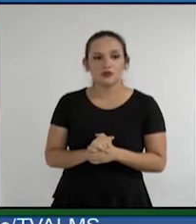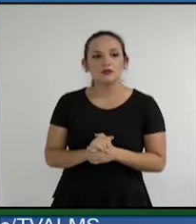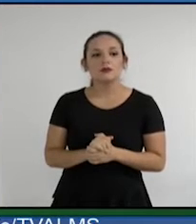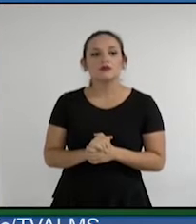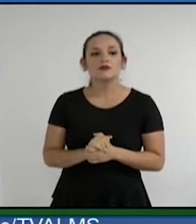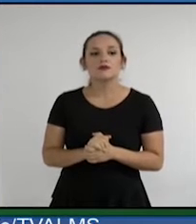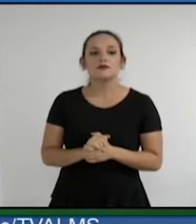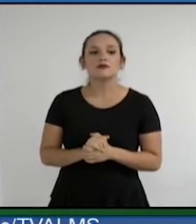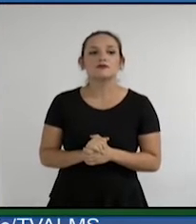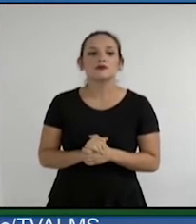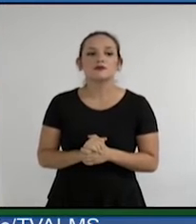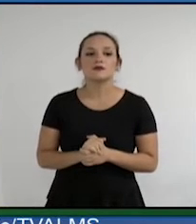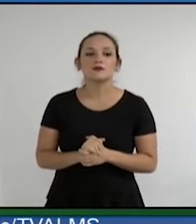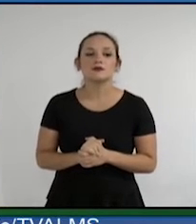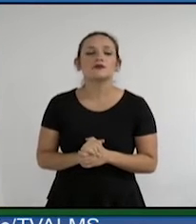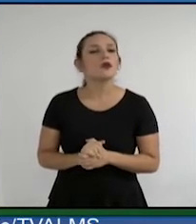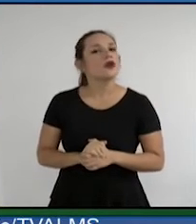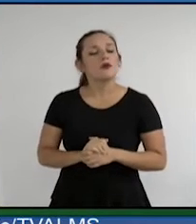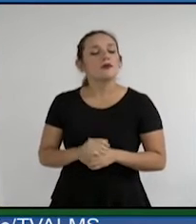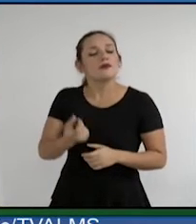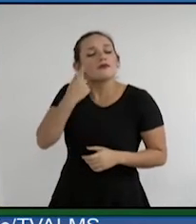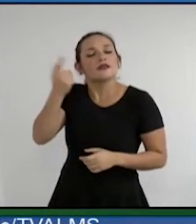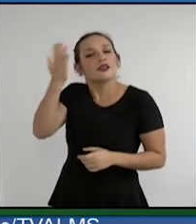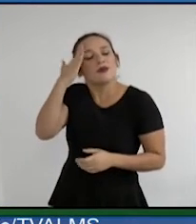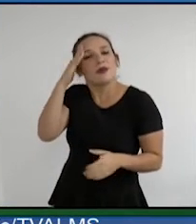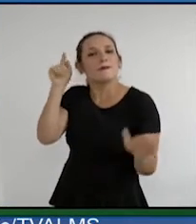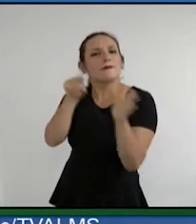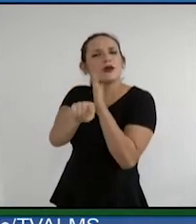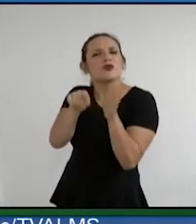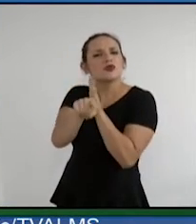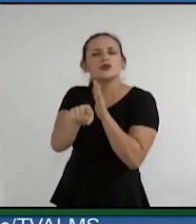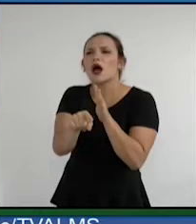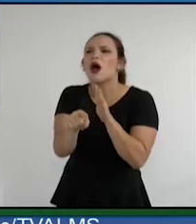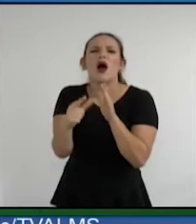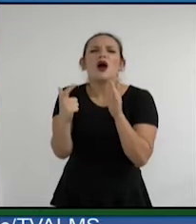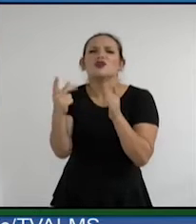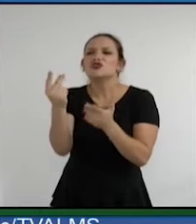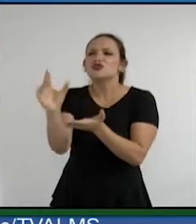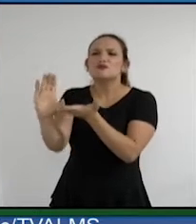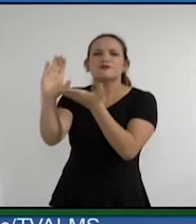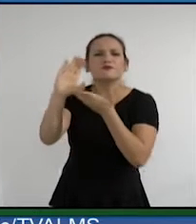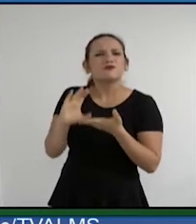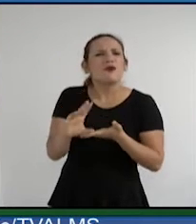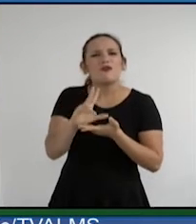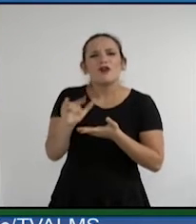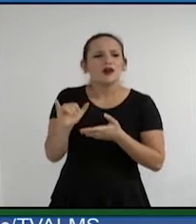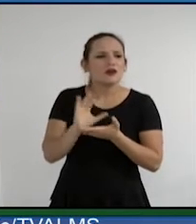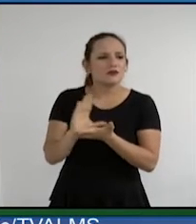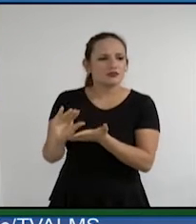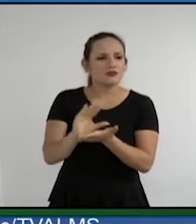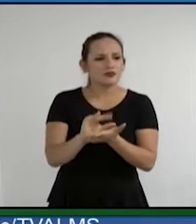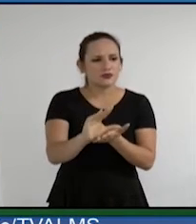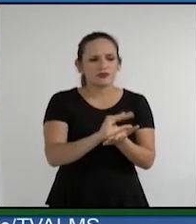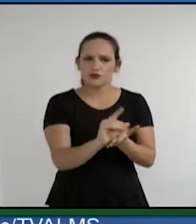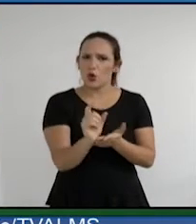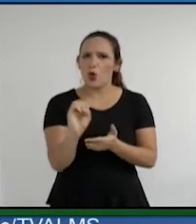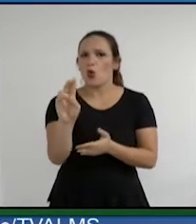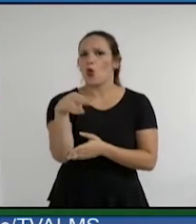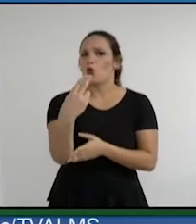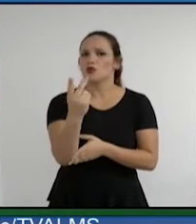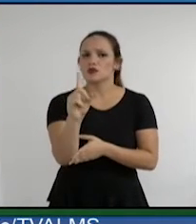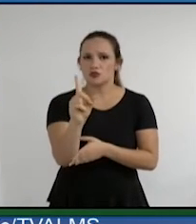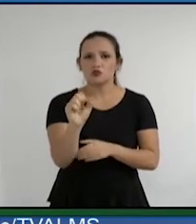vai esse recurso e quem é que vai ser usado e de que forma que será usado esse recurso. Então, concedo uma